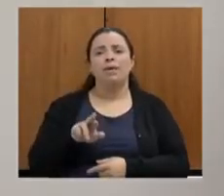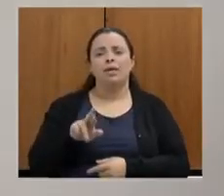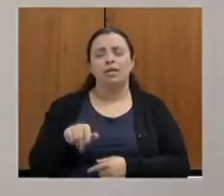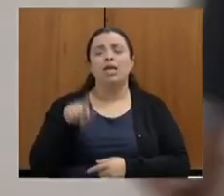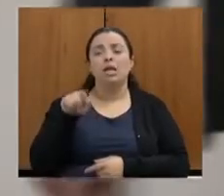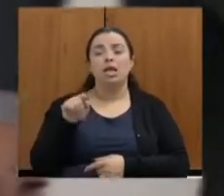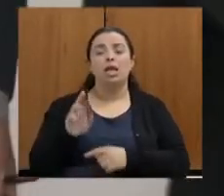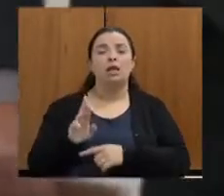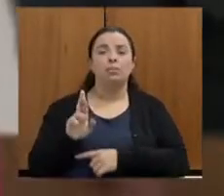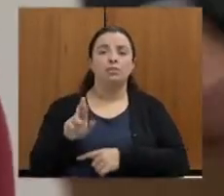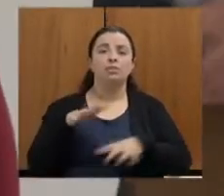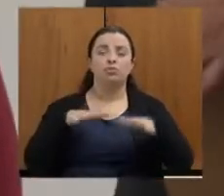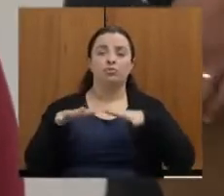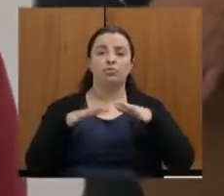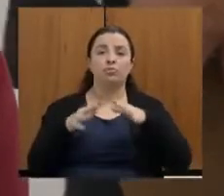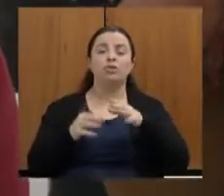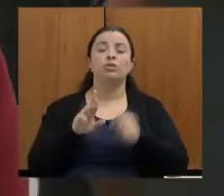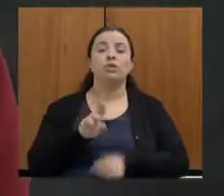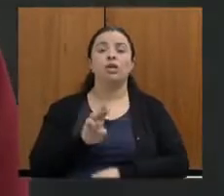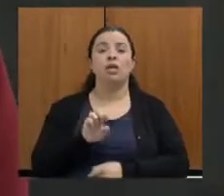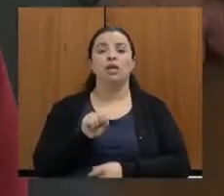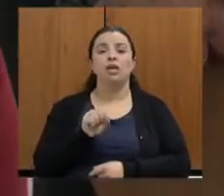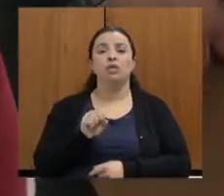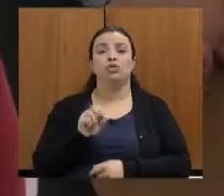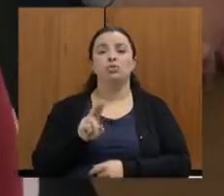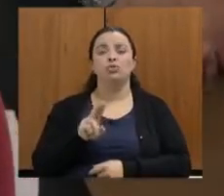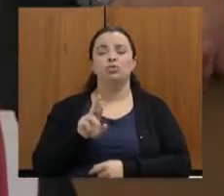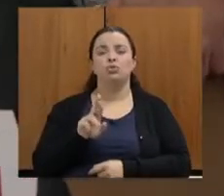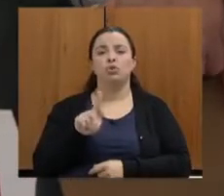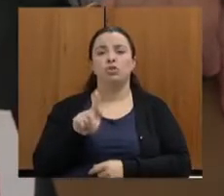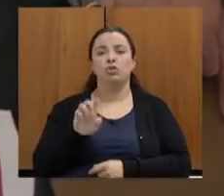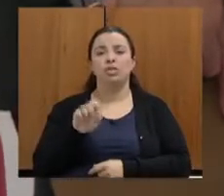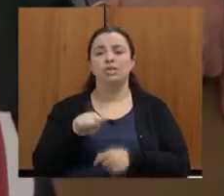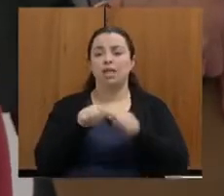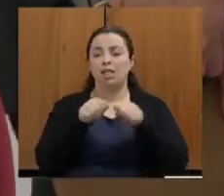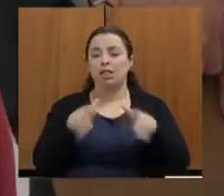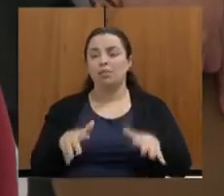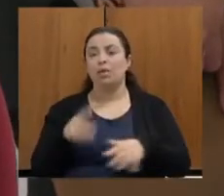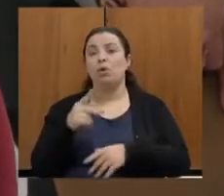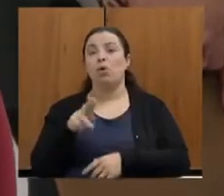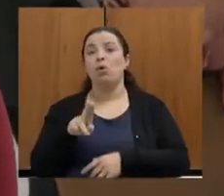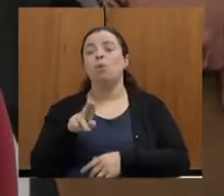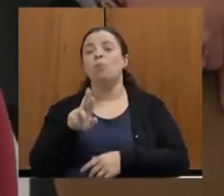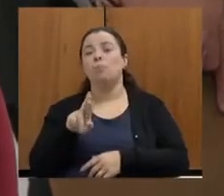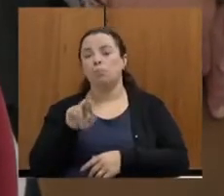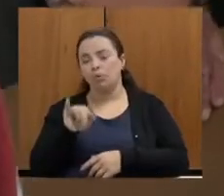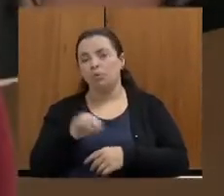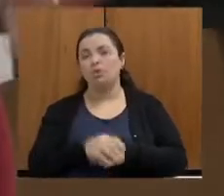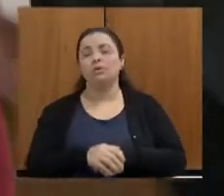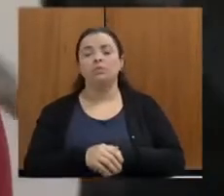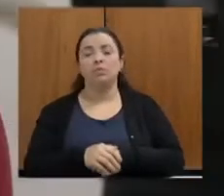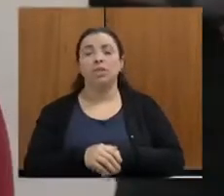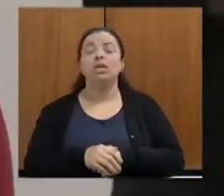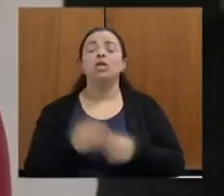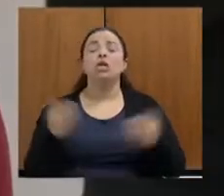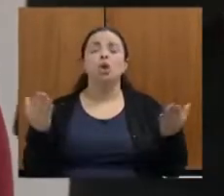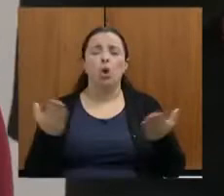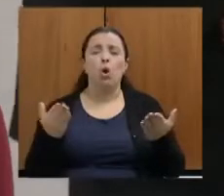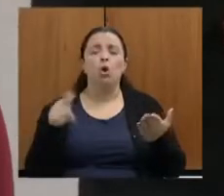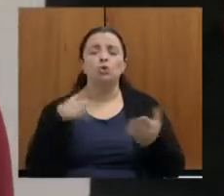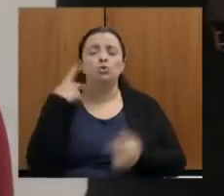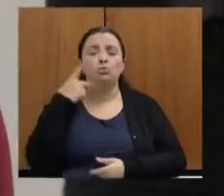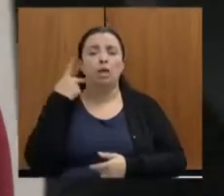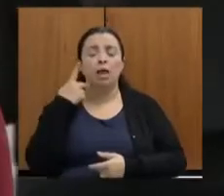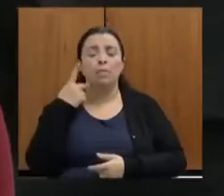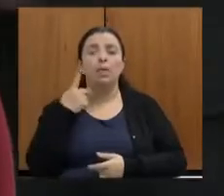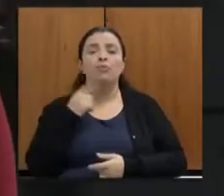da Bacia do Rio Doce EA todos que estão aqui E ai que nós possamos que o Parlamento hoje escute tudo